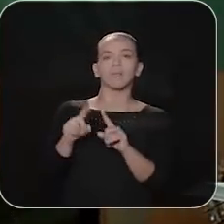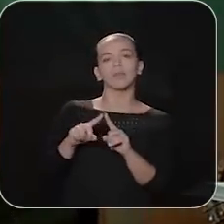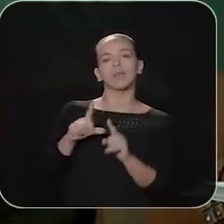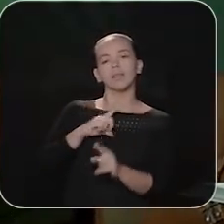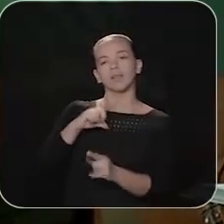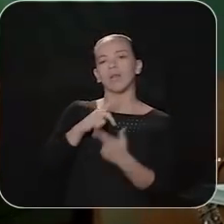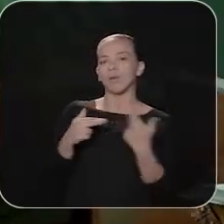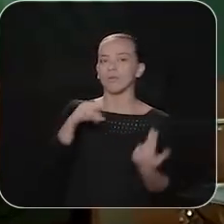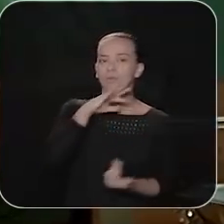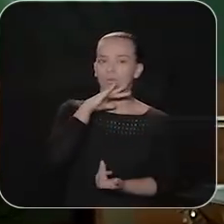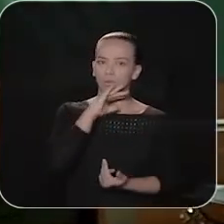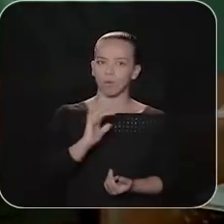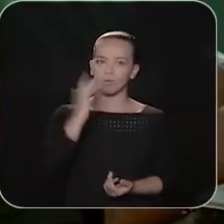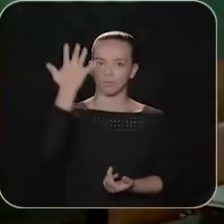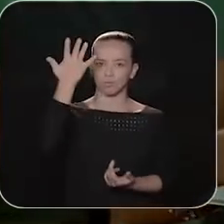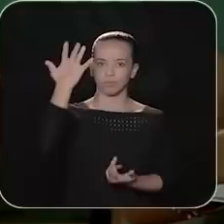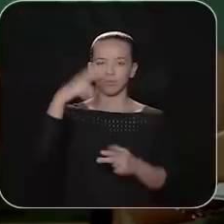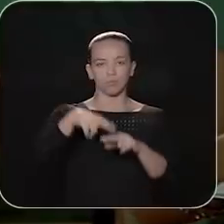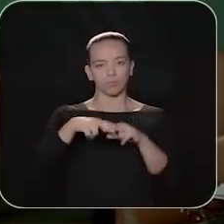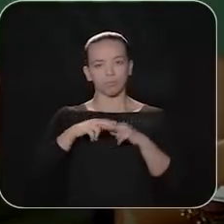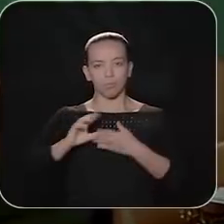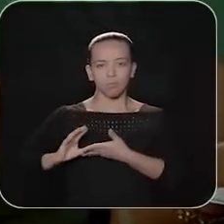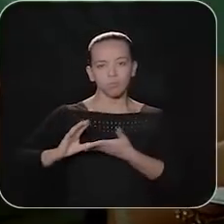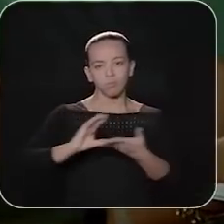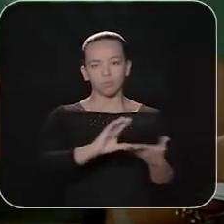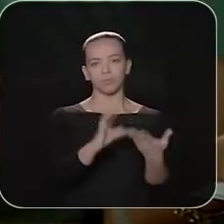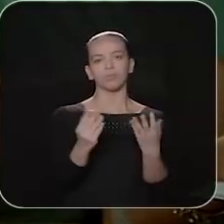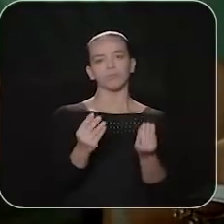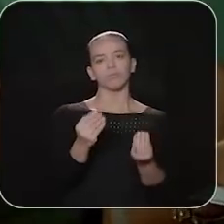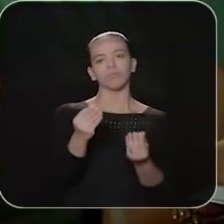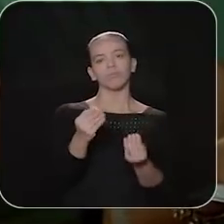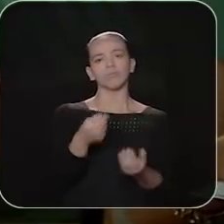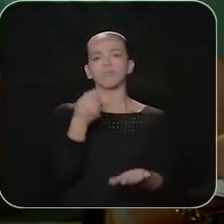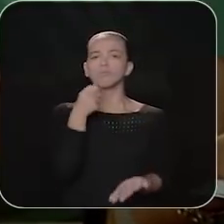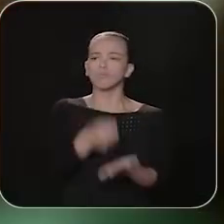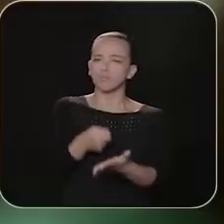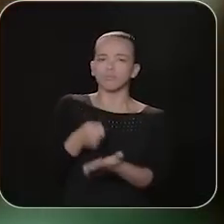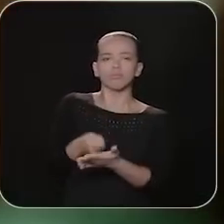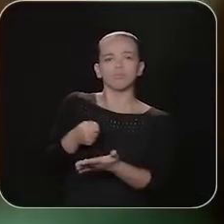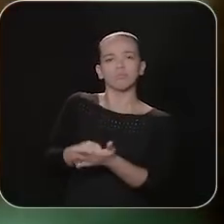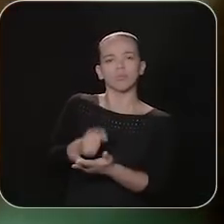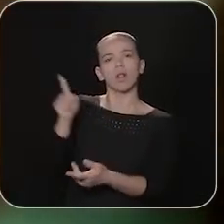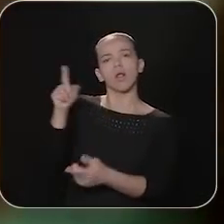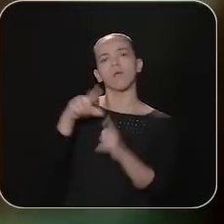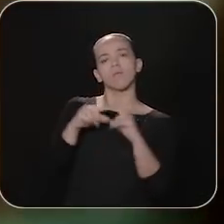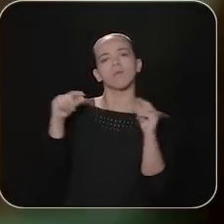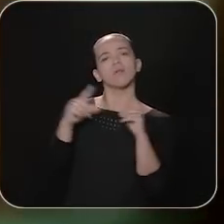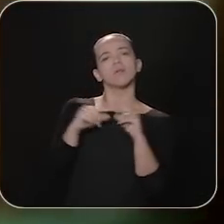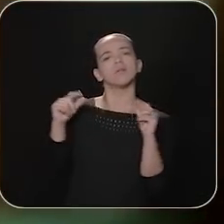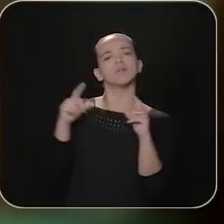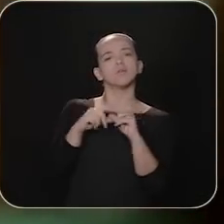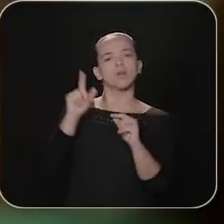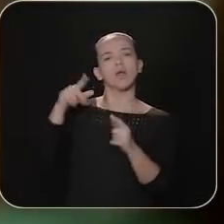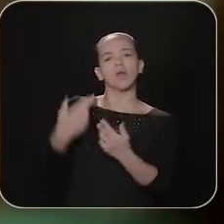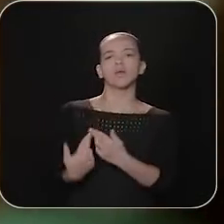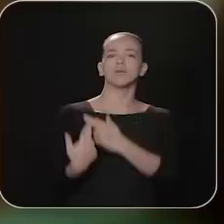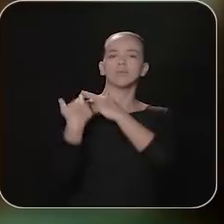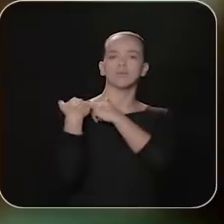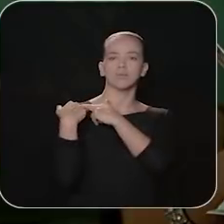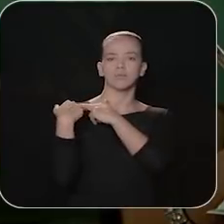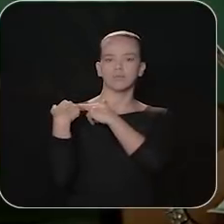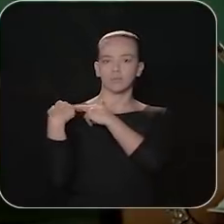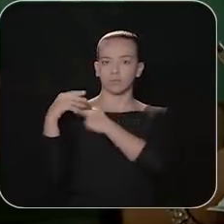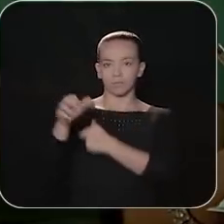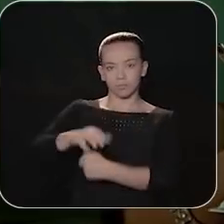o que fizeram de bom na sua escola, ou um jovem entra para a faculdade porque o Estado ajudou, fez o seu papel, eu sinto